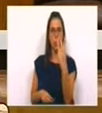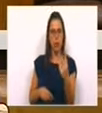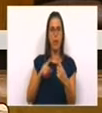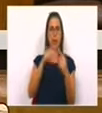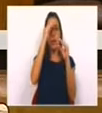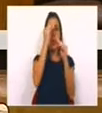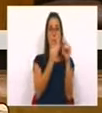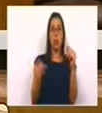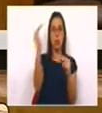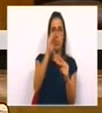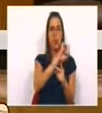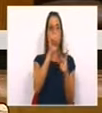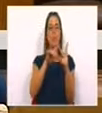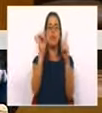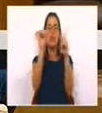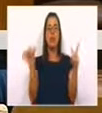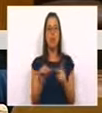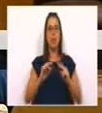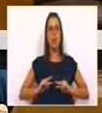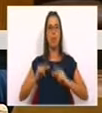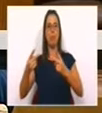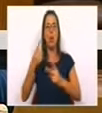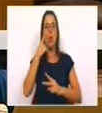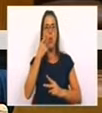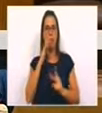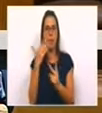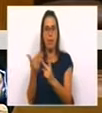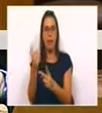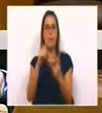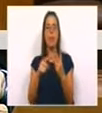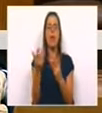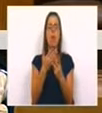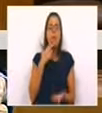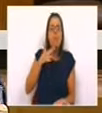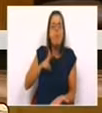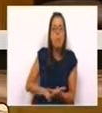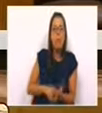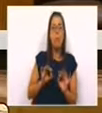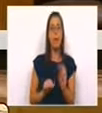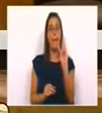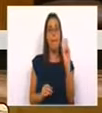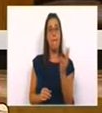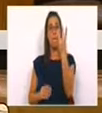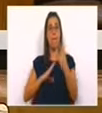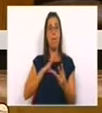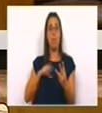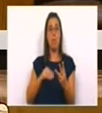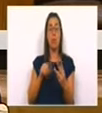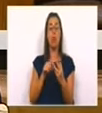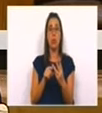o ensino superior, o sistema de transferência de conhecimento e a economia real. Três mundos com